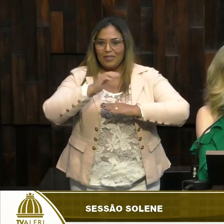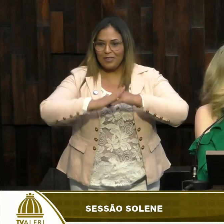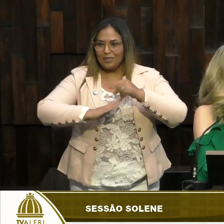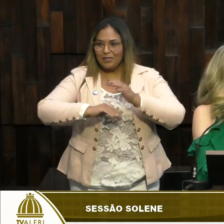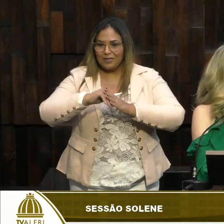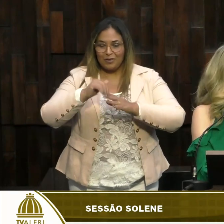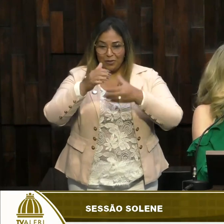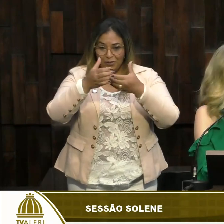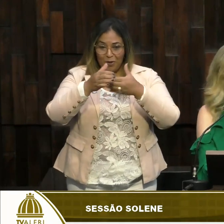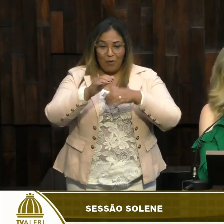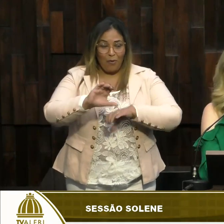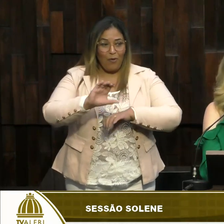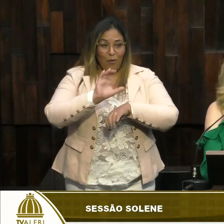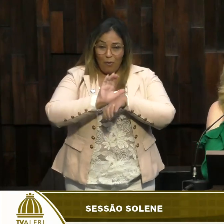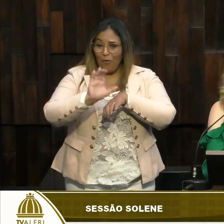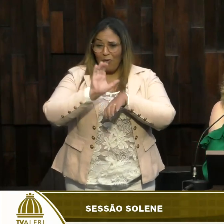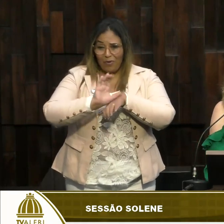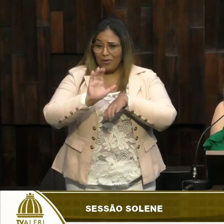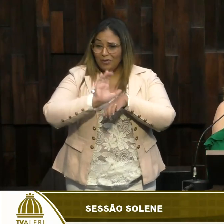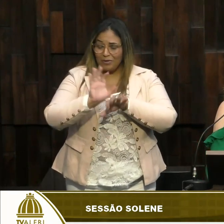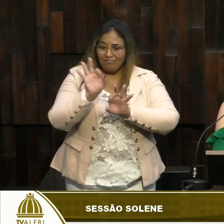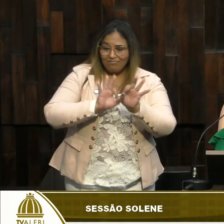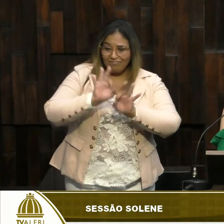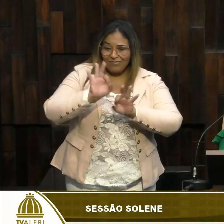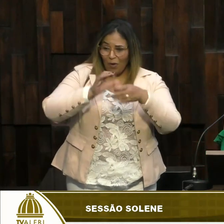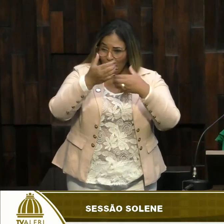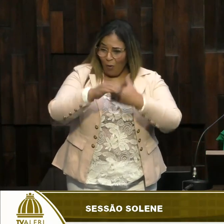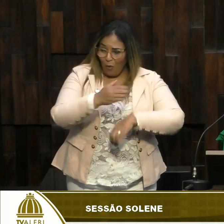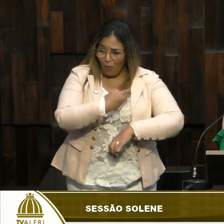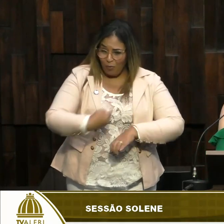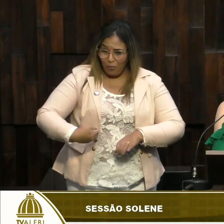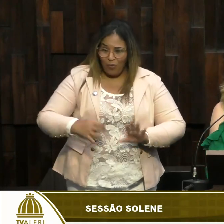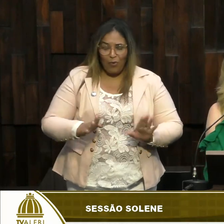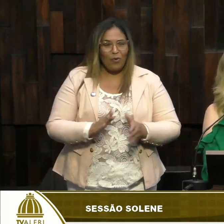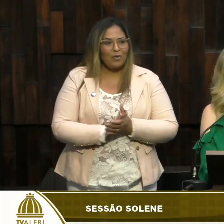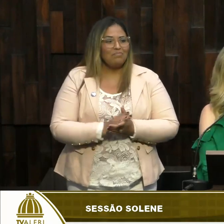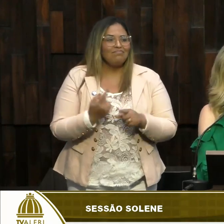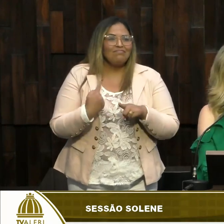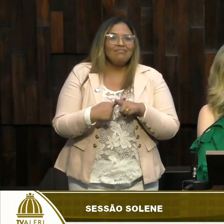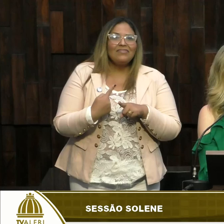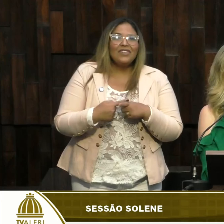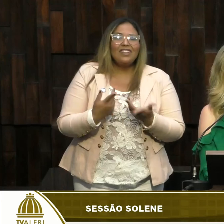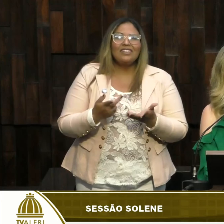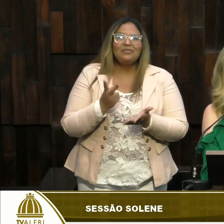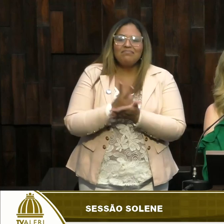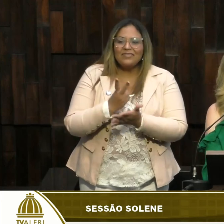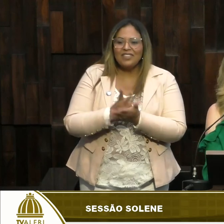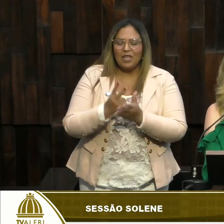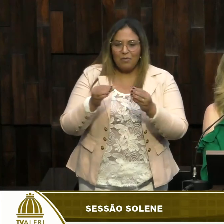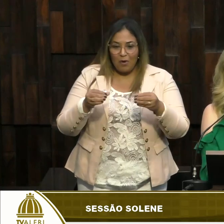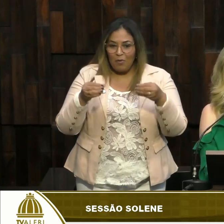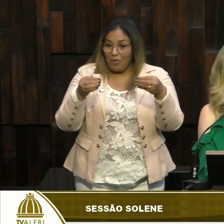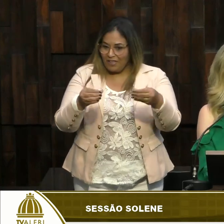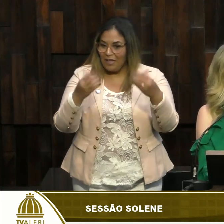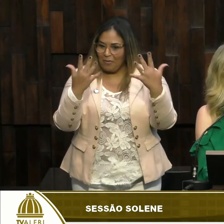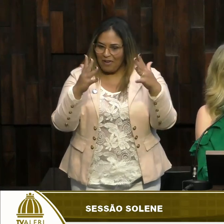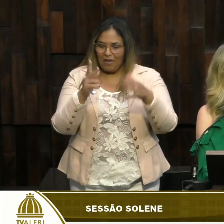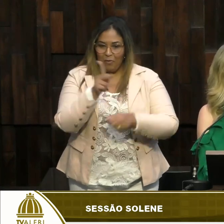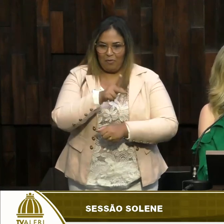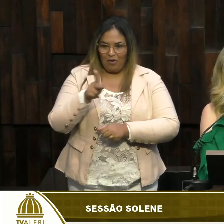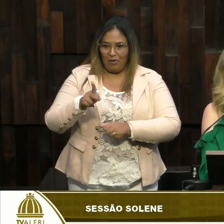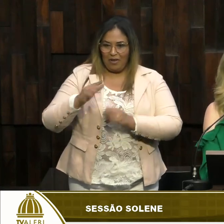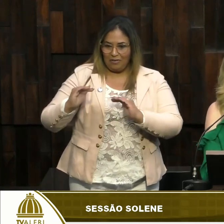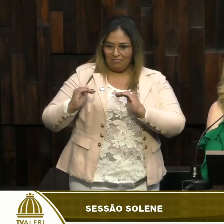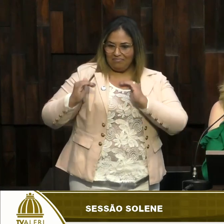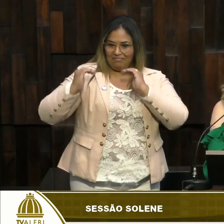cursinho preparatório para concurso público, né? Porque normalmente as moções são para professores da graduação, que